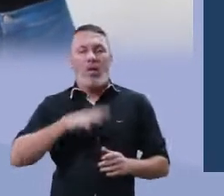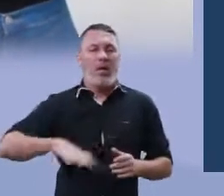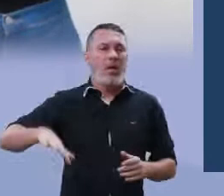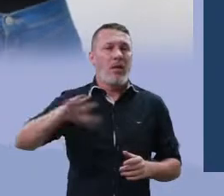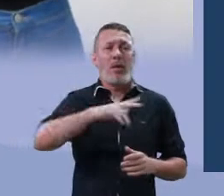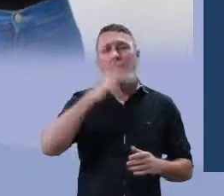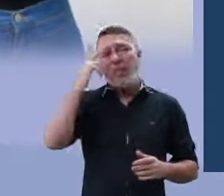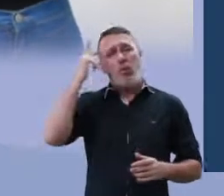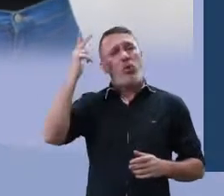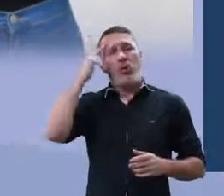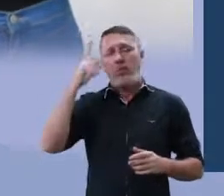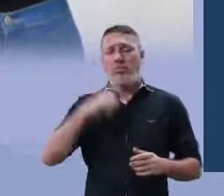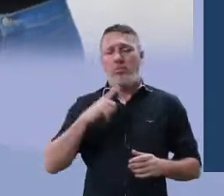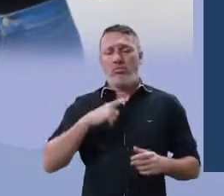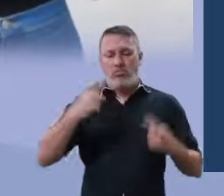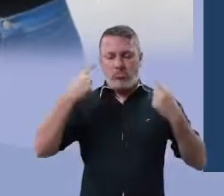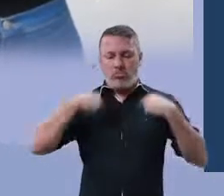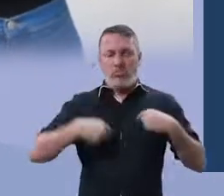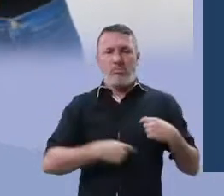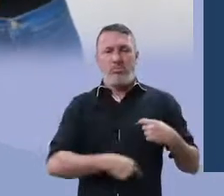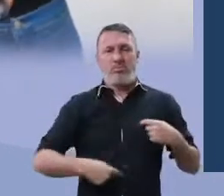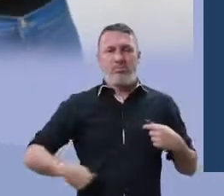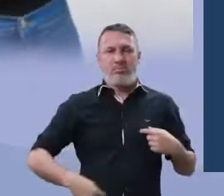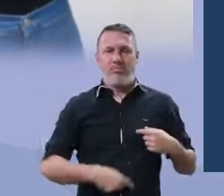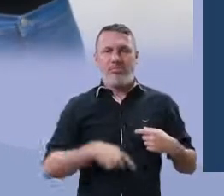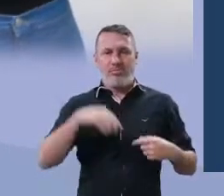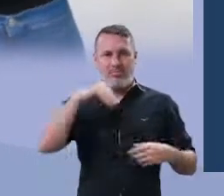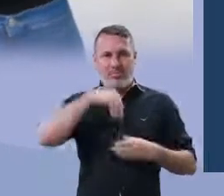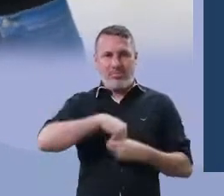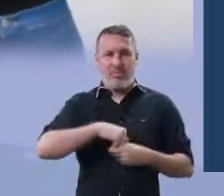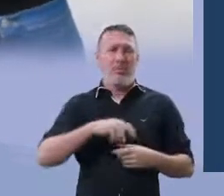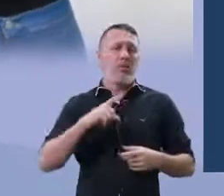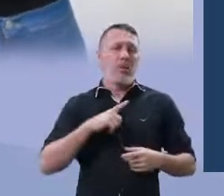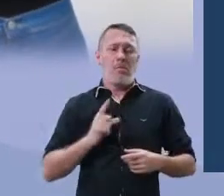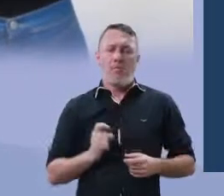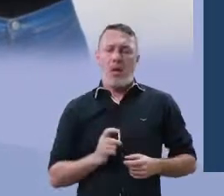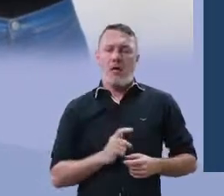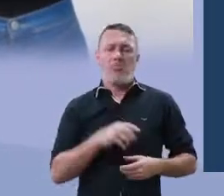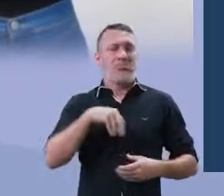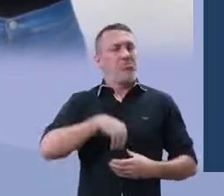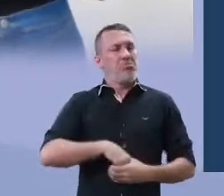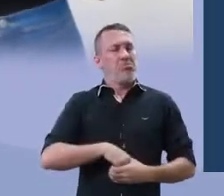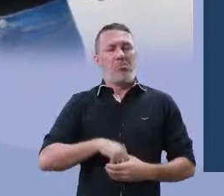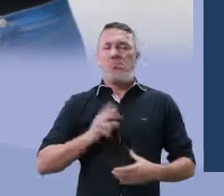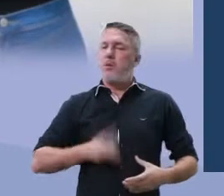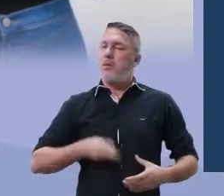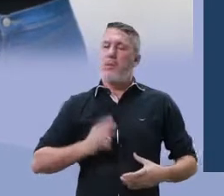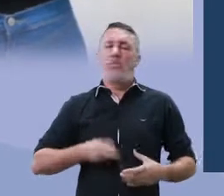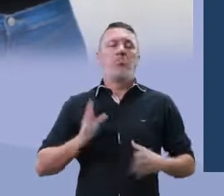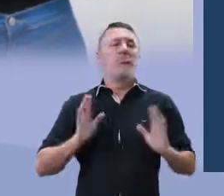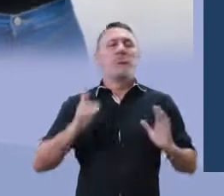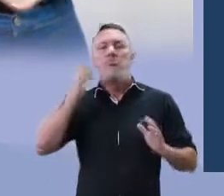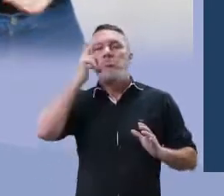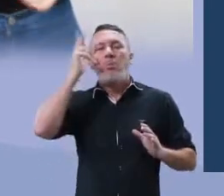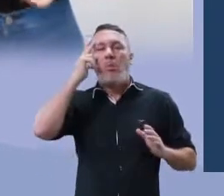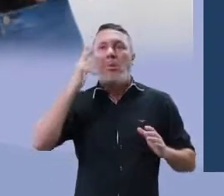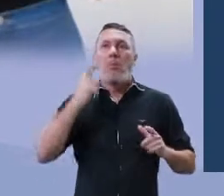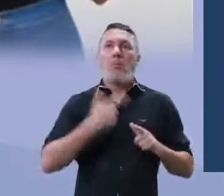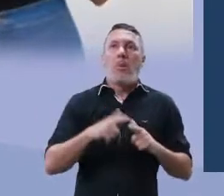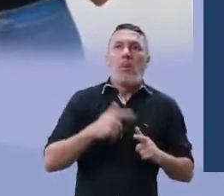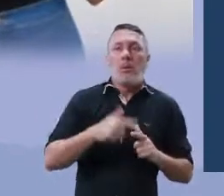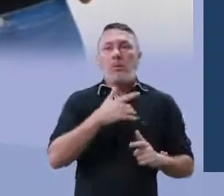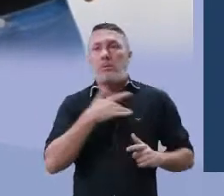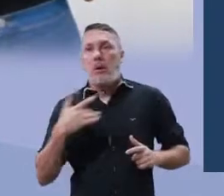coliformes fecais. Ela é encontrada naturalmente na flora intestinal. Então, é uma bactéria que vive ali no nosso